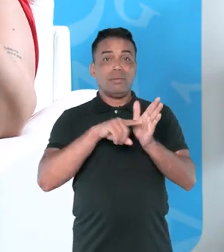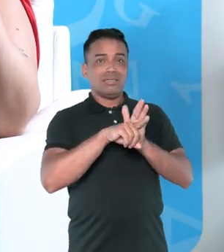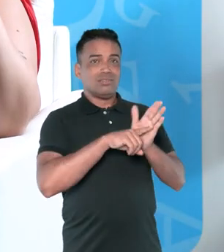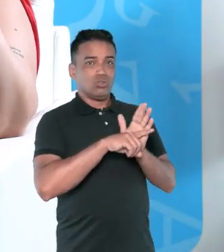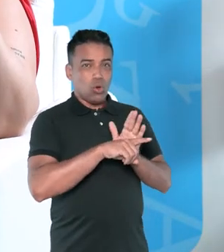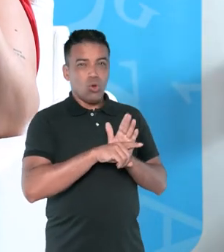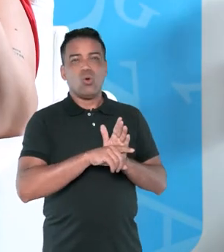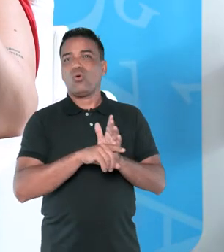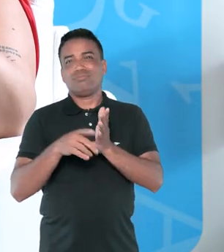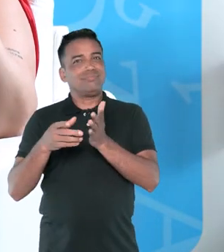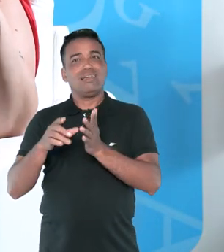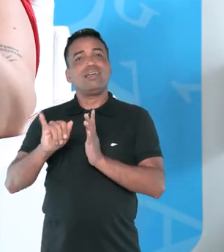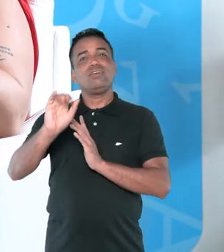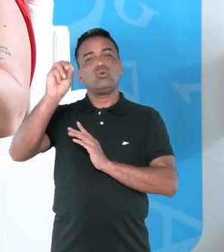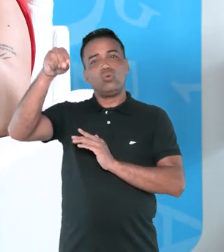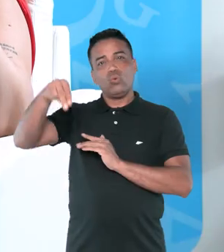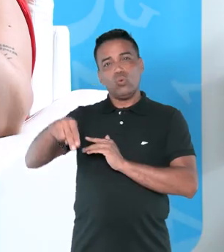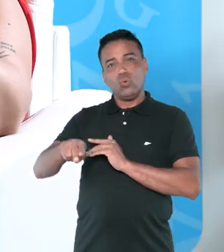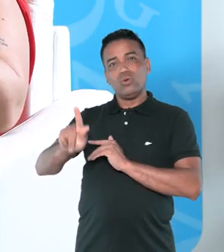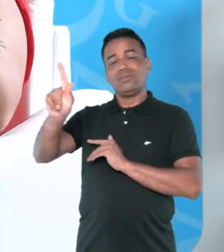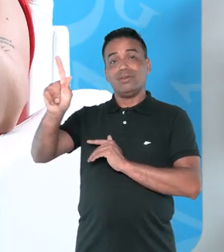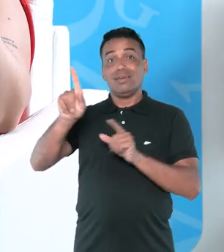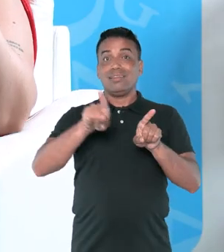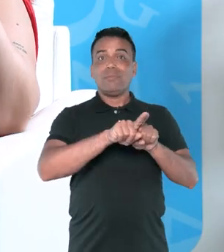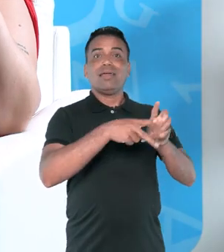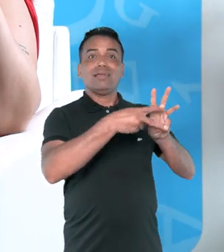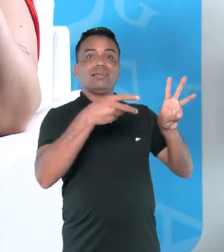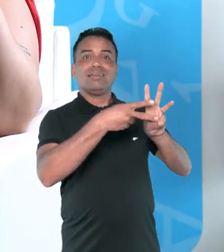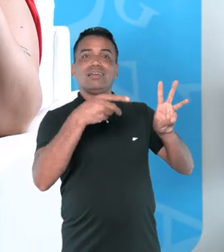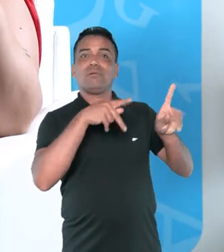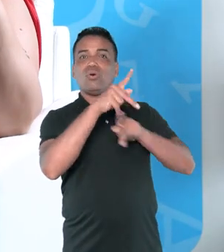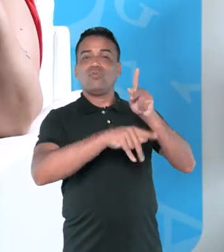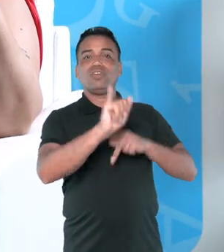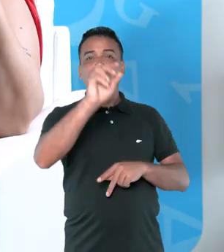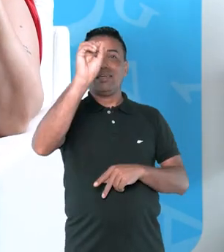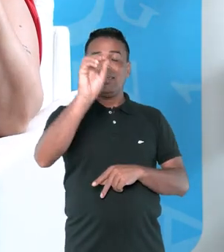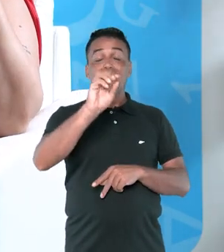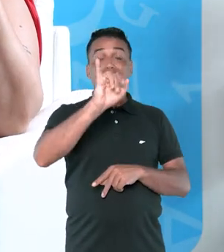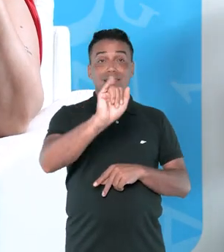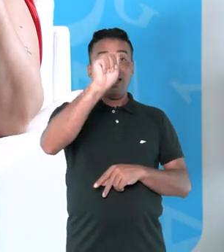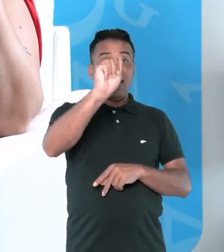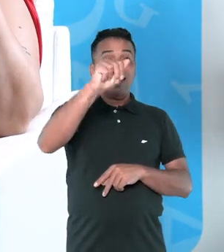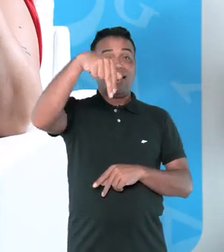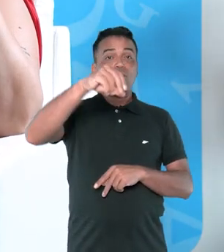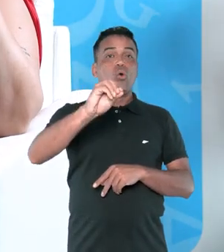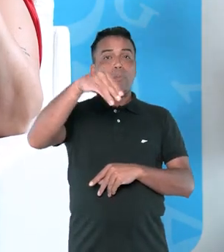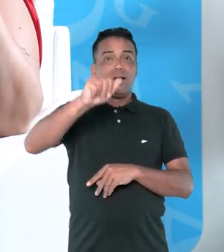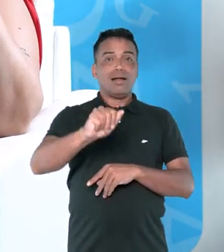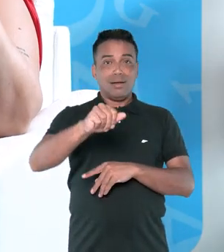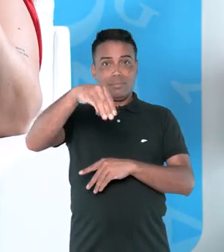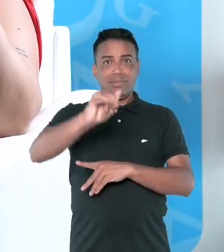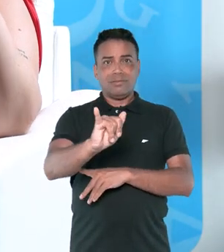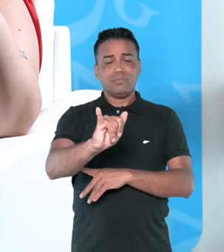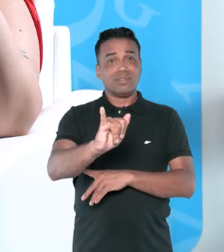escreveu uma tese, ganhou um prêmio, e aí ele fala uma coisa, em resumo, assim, que que os problemas do Brasil, para ele, são